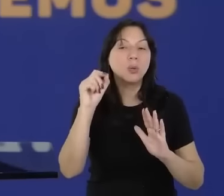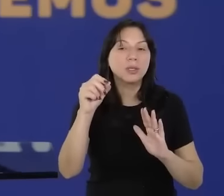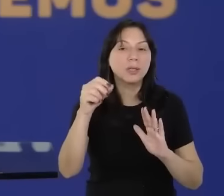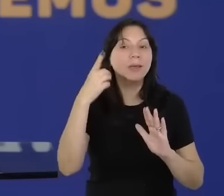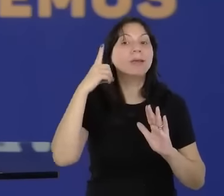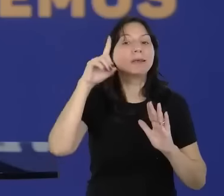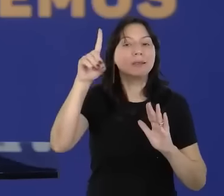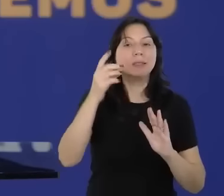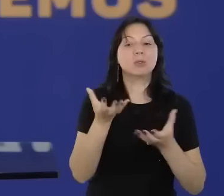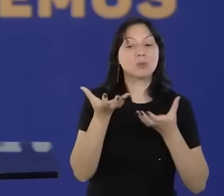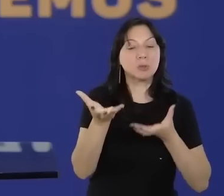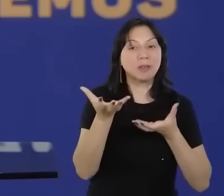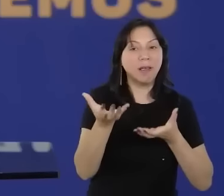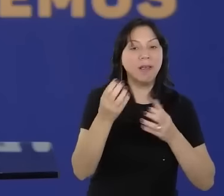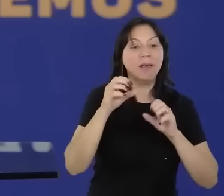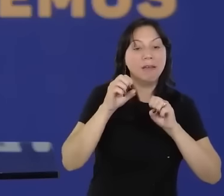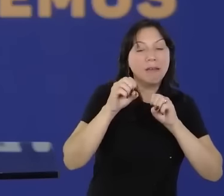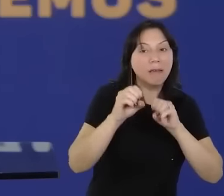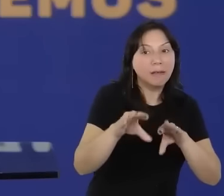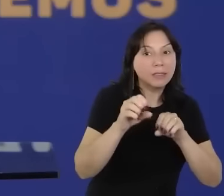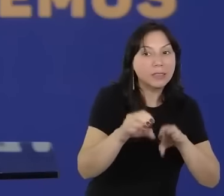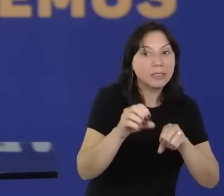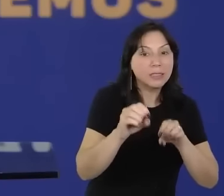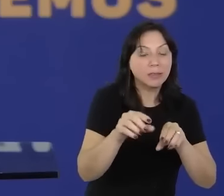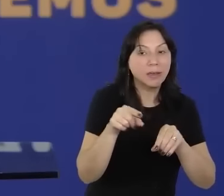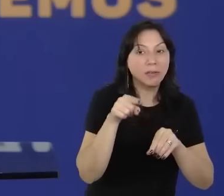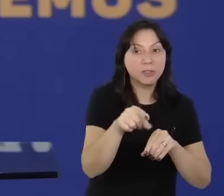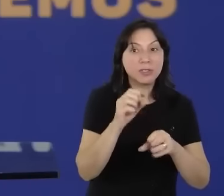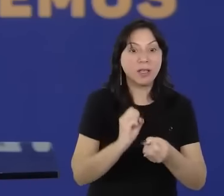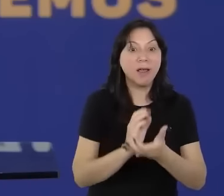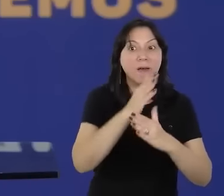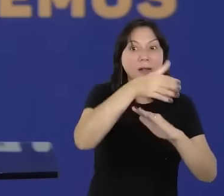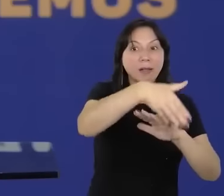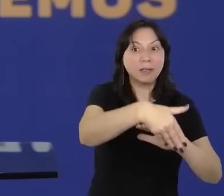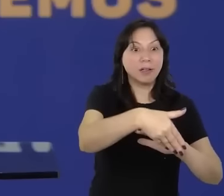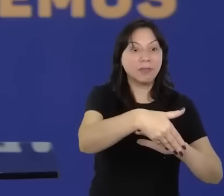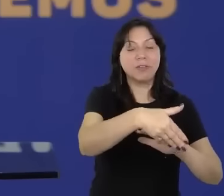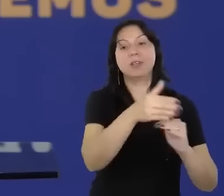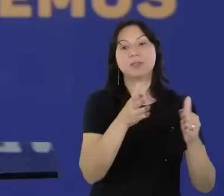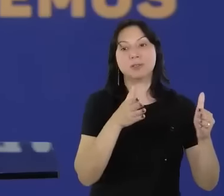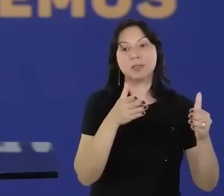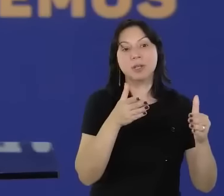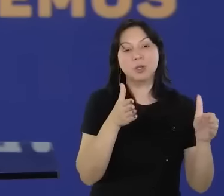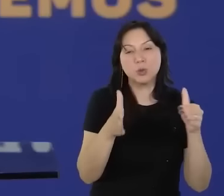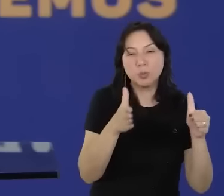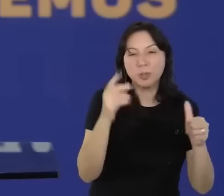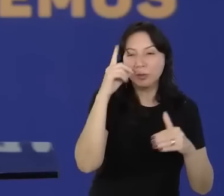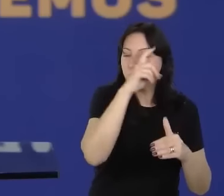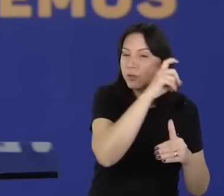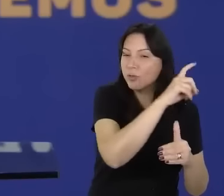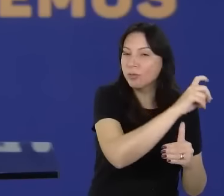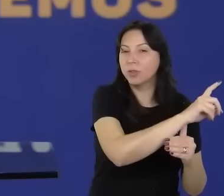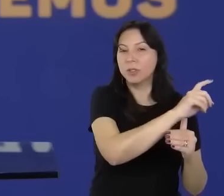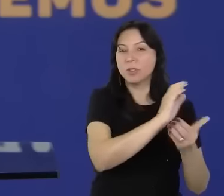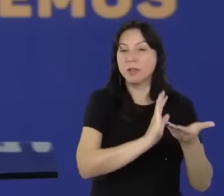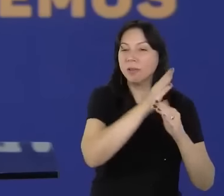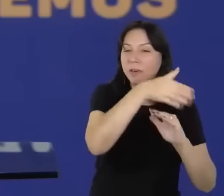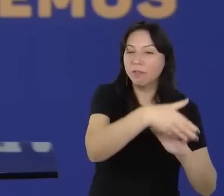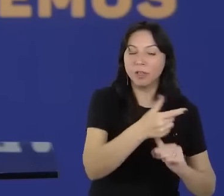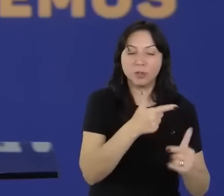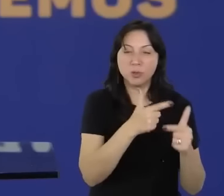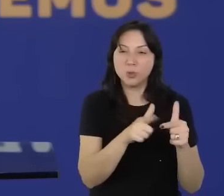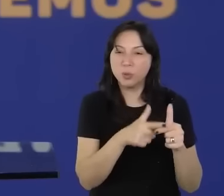que nós não conseguimos aprender apenas ouvindo algumas lições é preciso experimentar a situação para que você veja o poder libertador